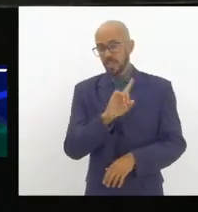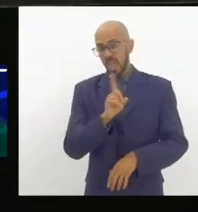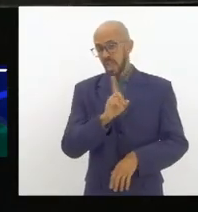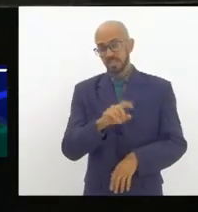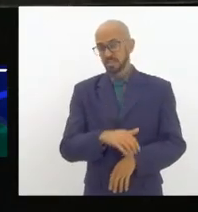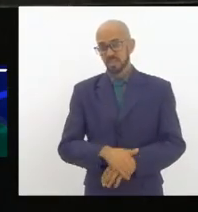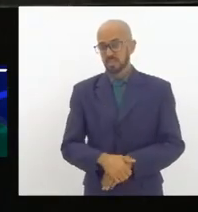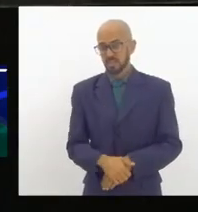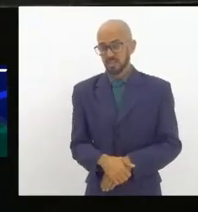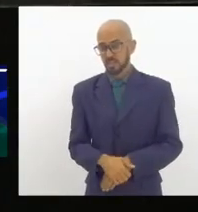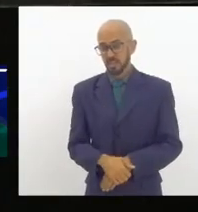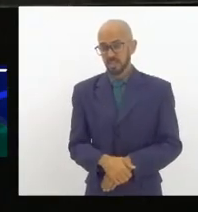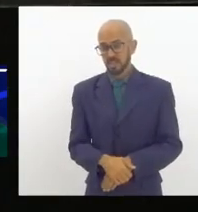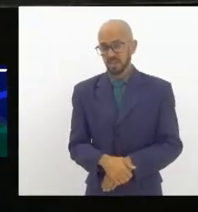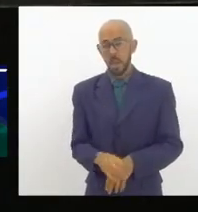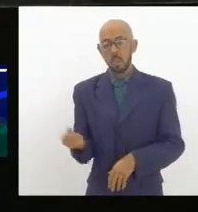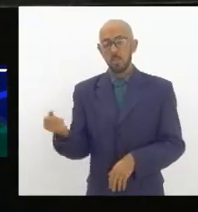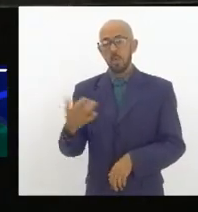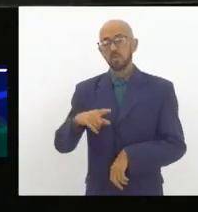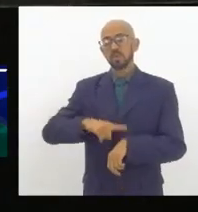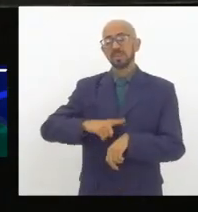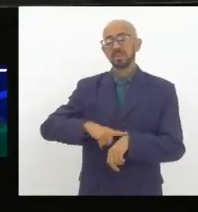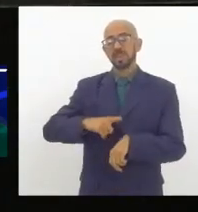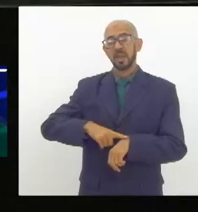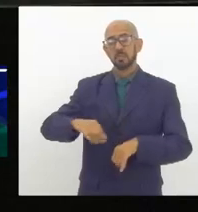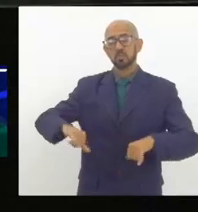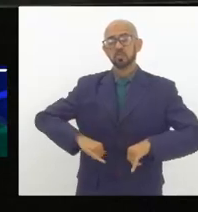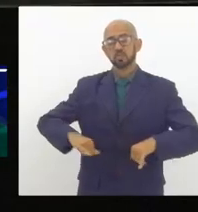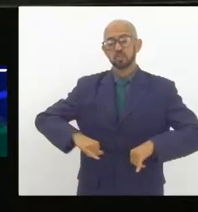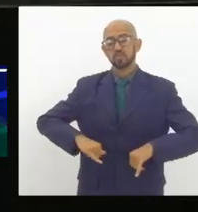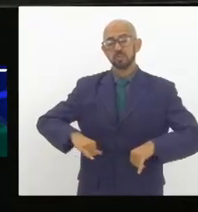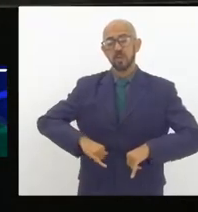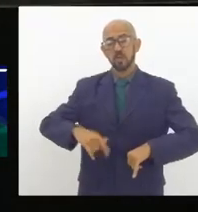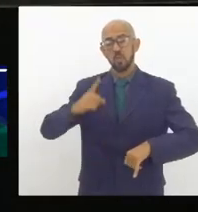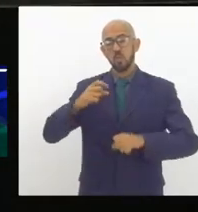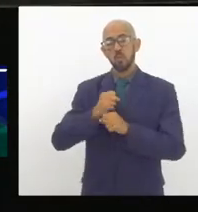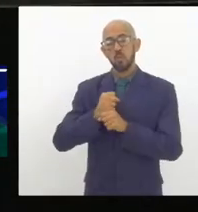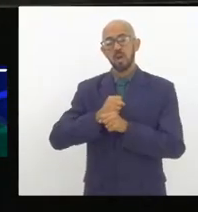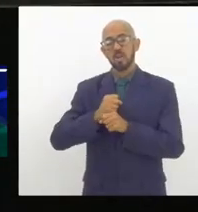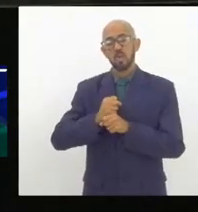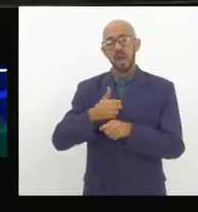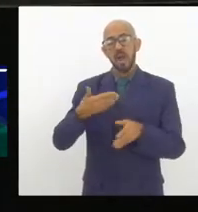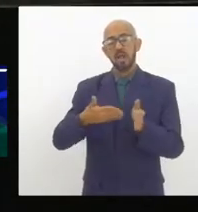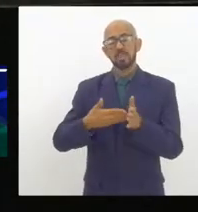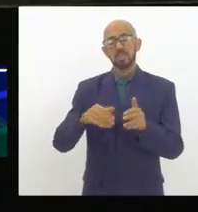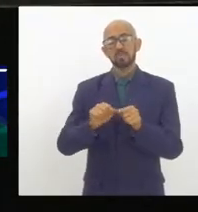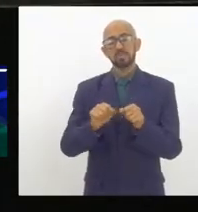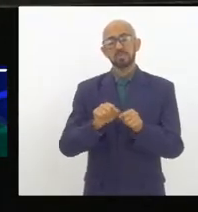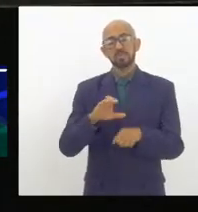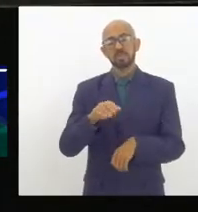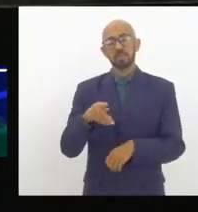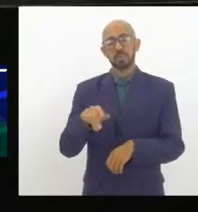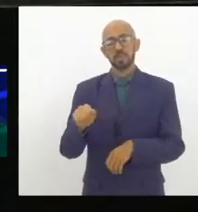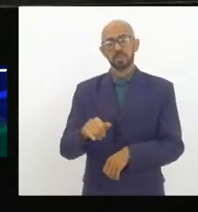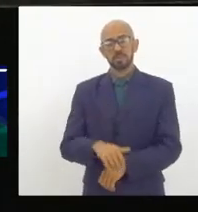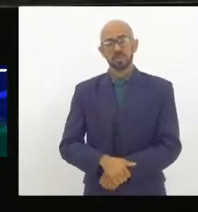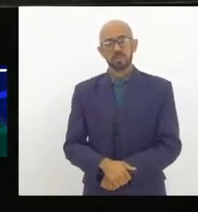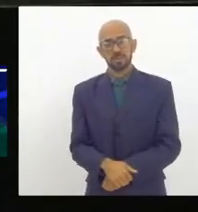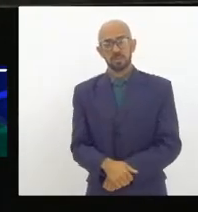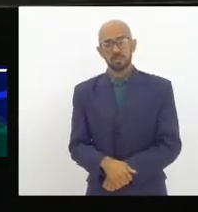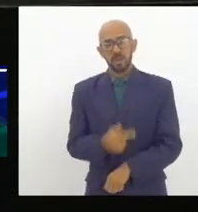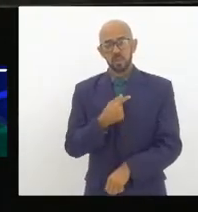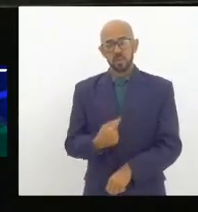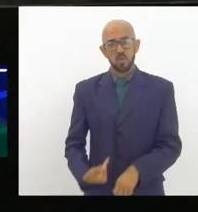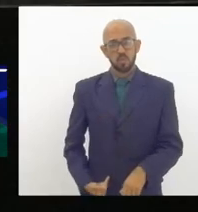Trabalhador olha quanto tempo o povo sofreu durante um ano até abrir essa CPI para poder o